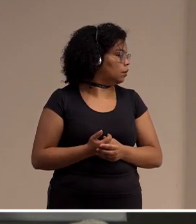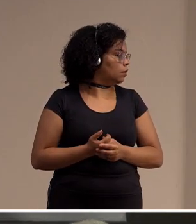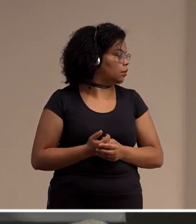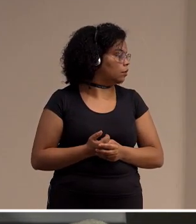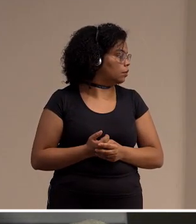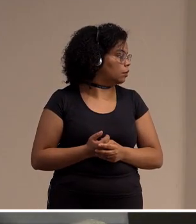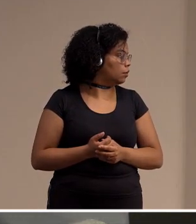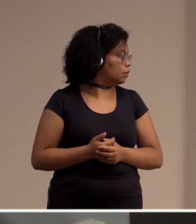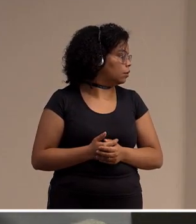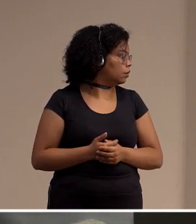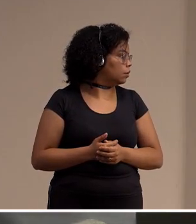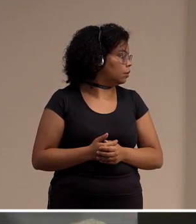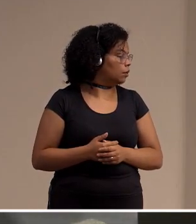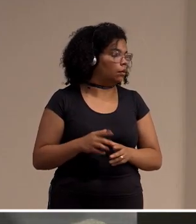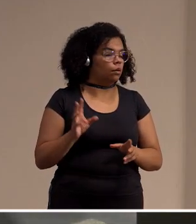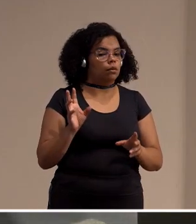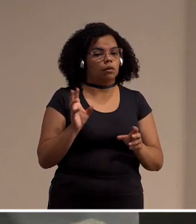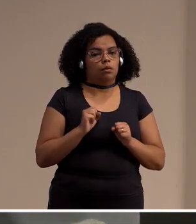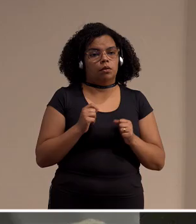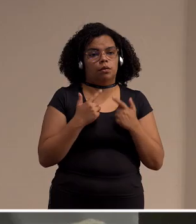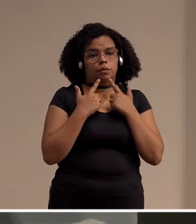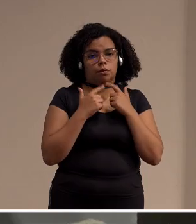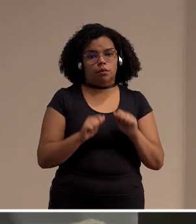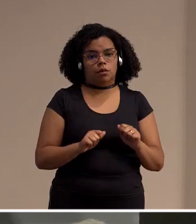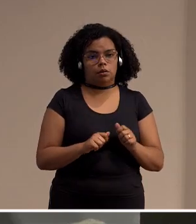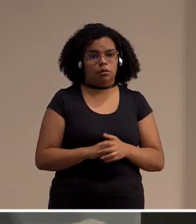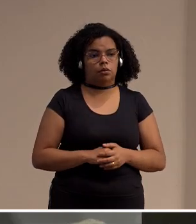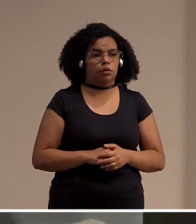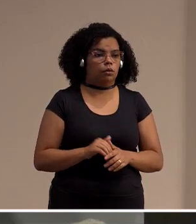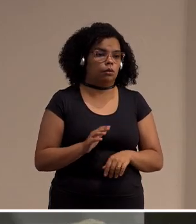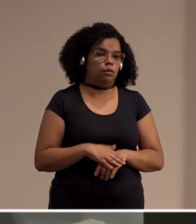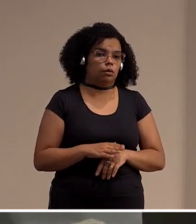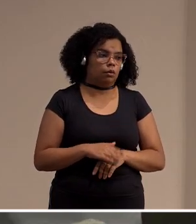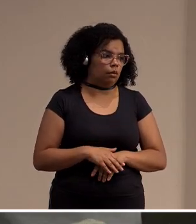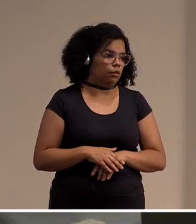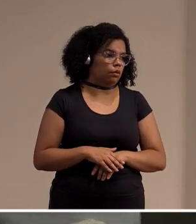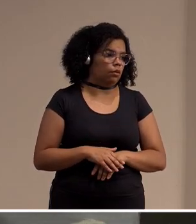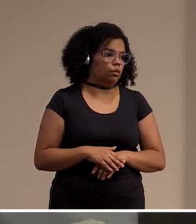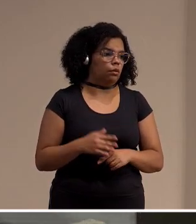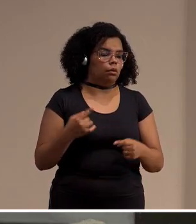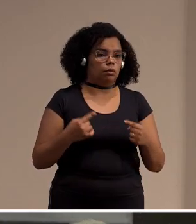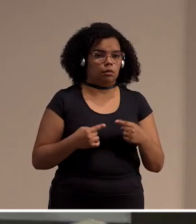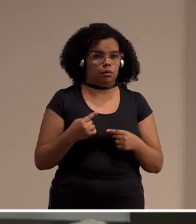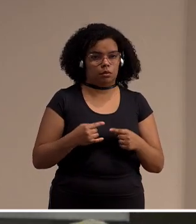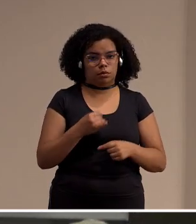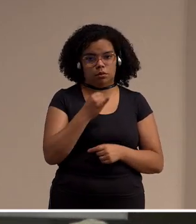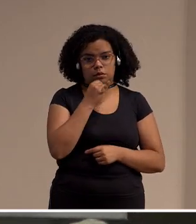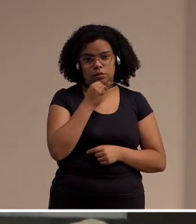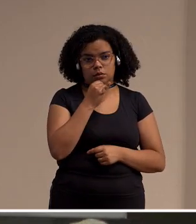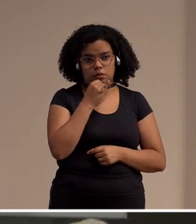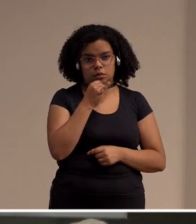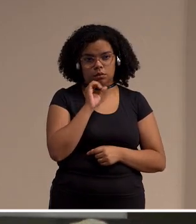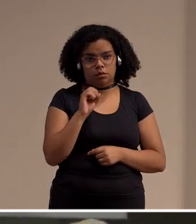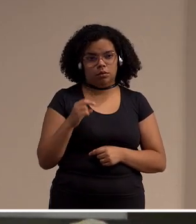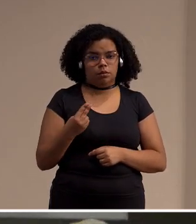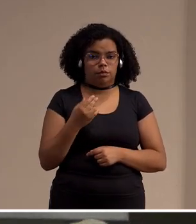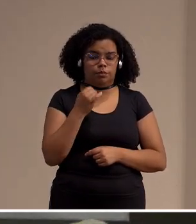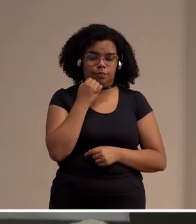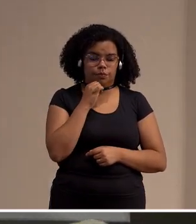Pois é, mas essa apropriação da linguagem feita pela política, por exemplo, ou pela ciência,